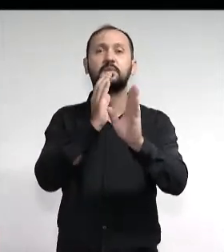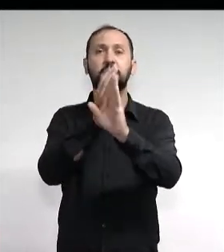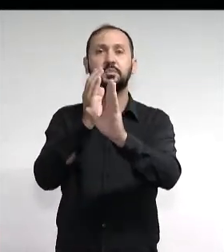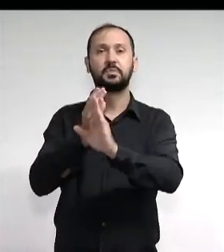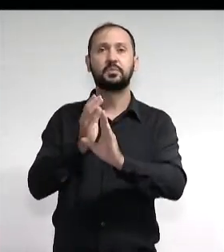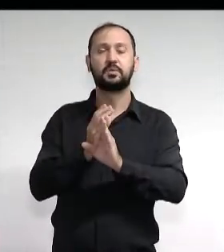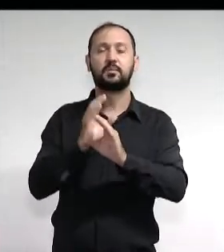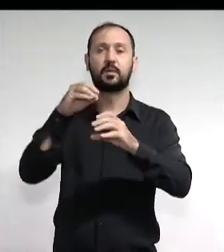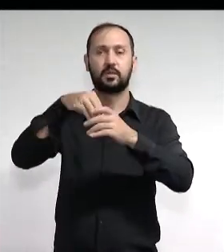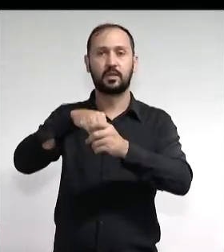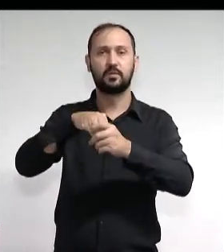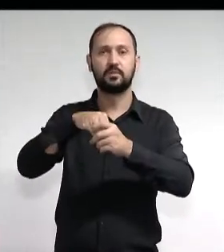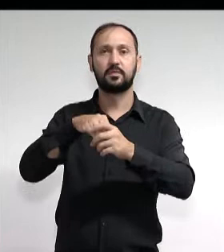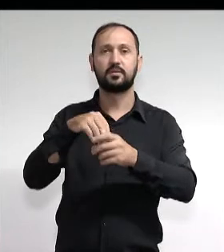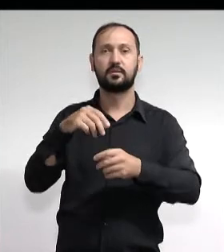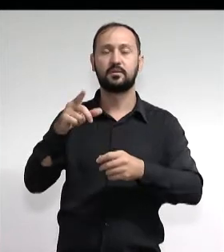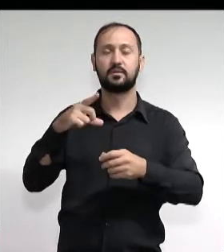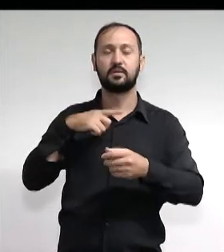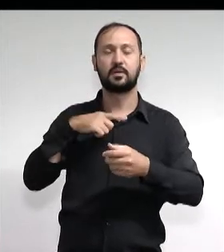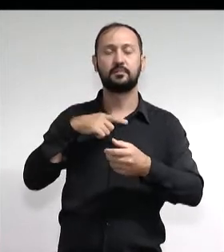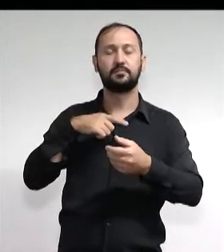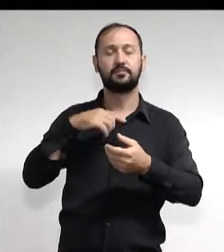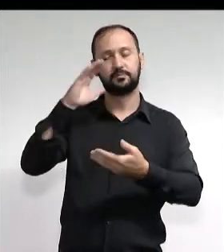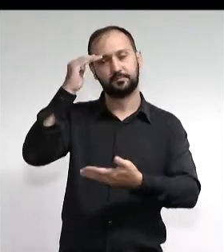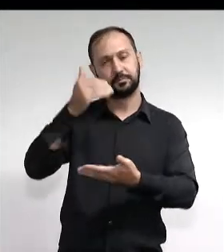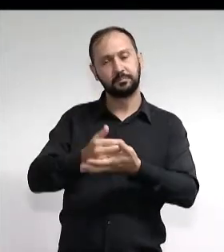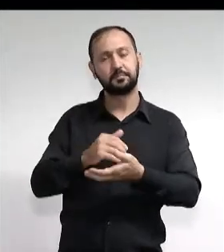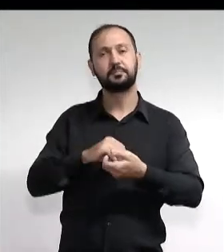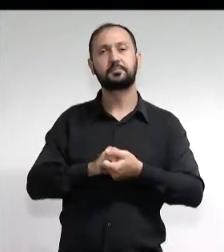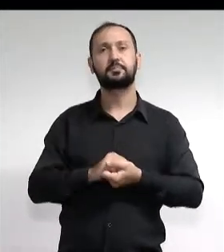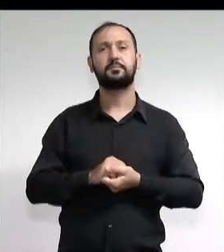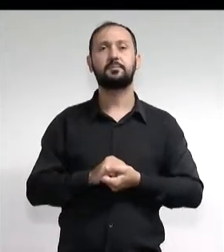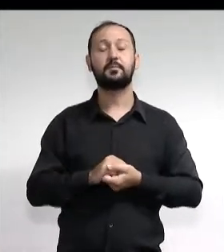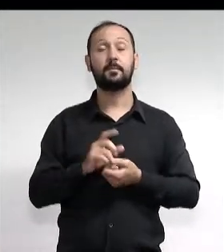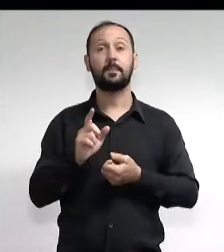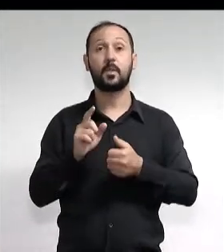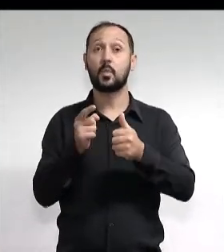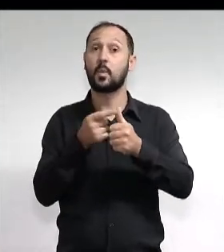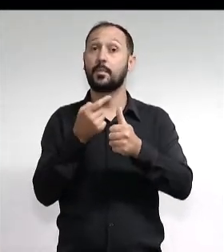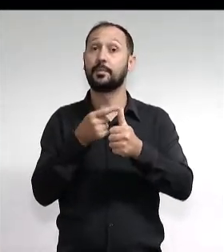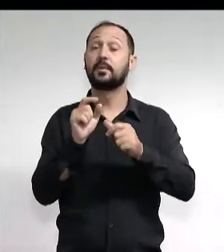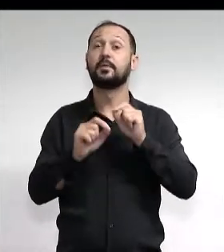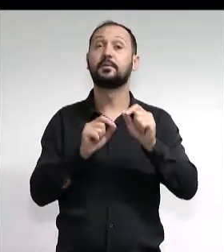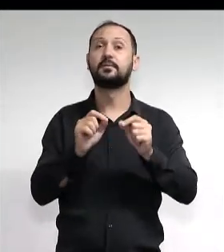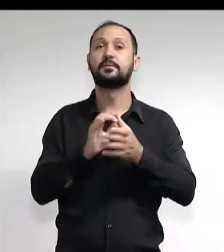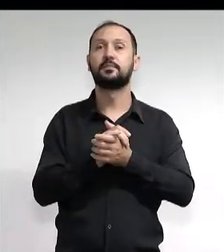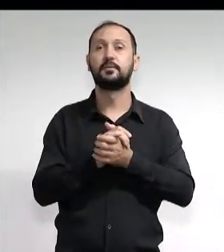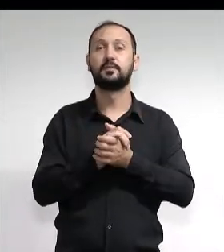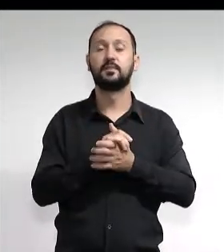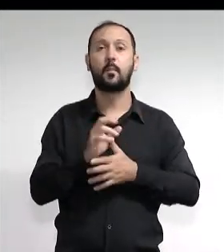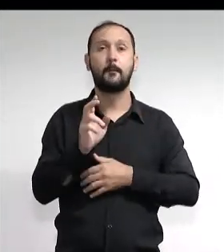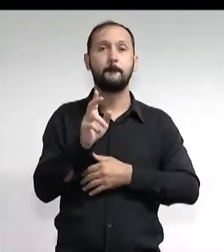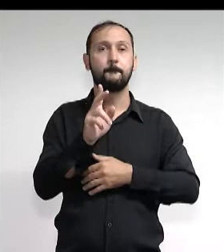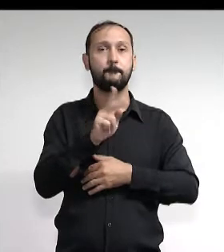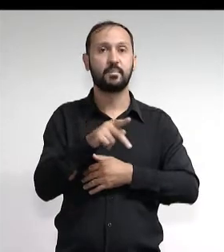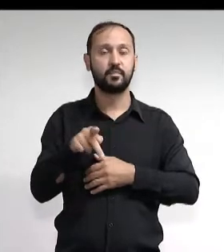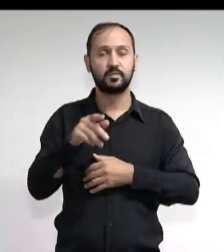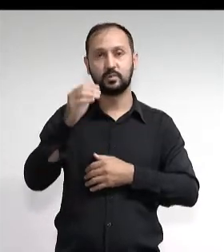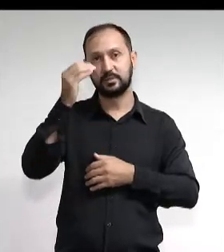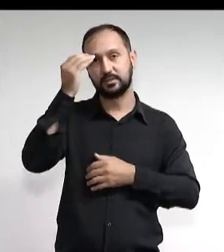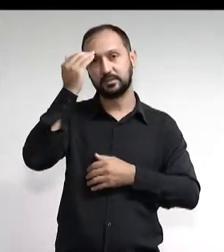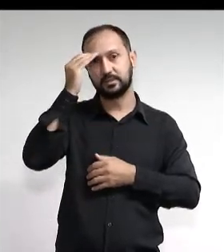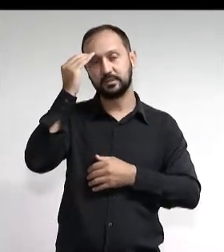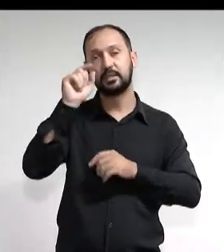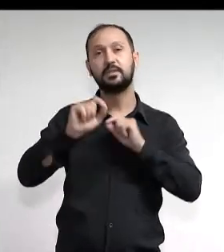principais descobertas na dissertação? Bem, a principal descoberta, uma delas, é que os